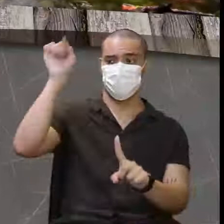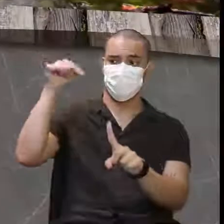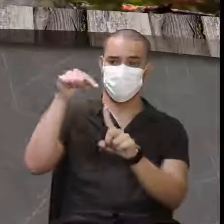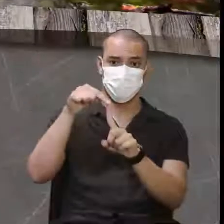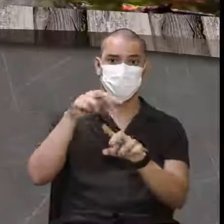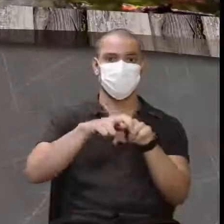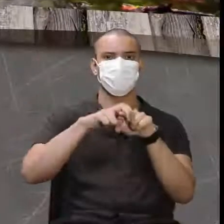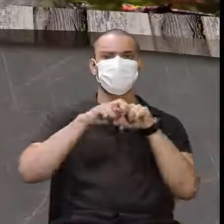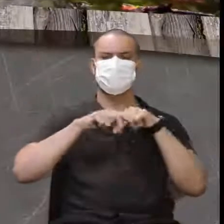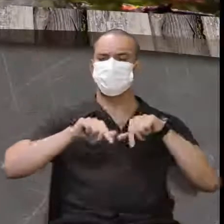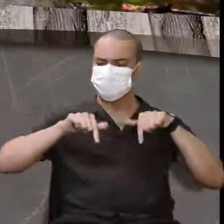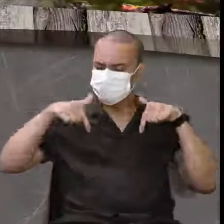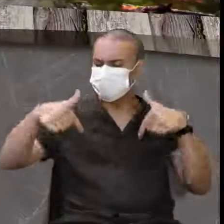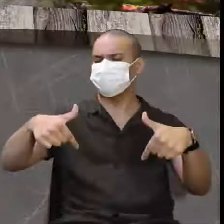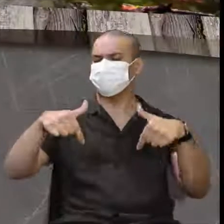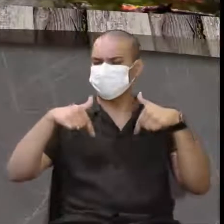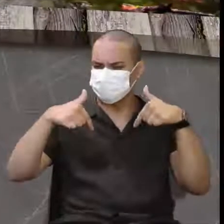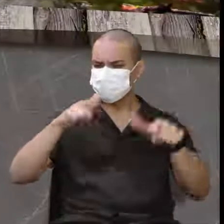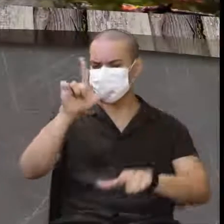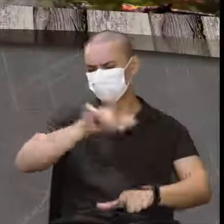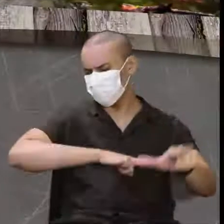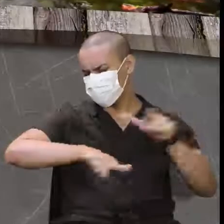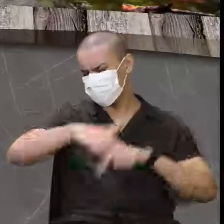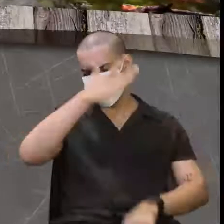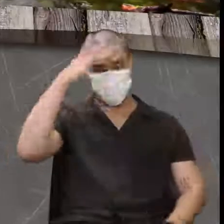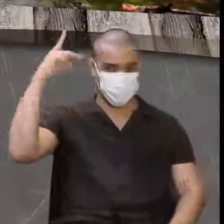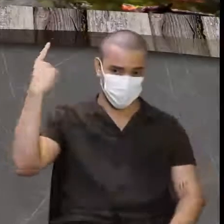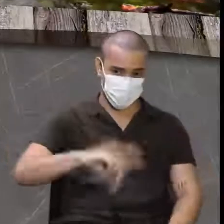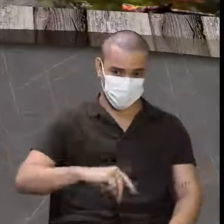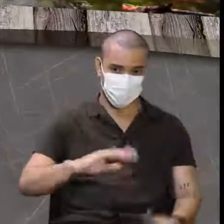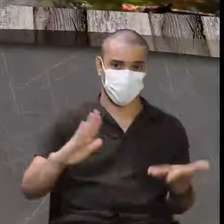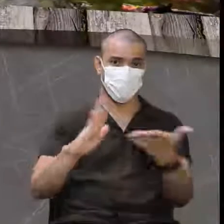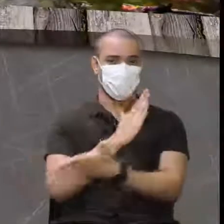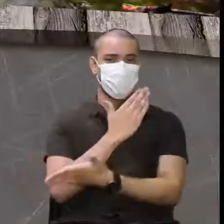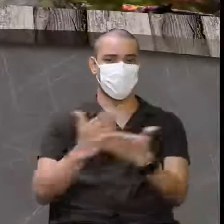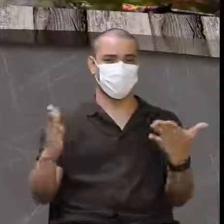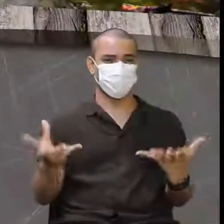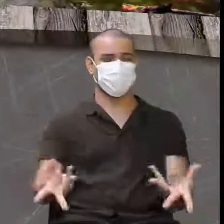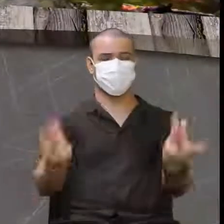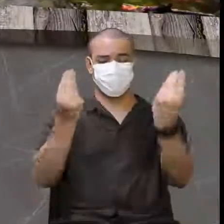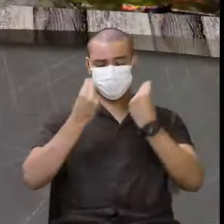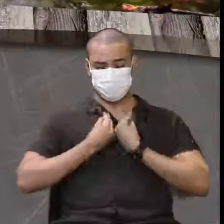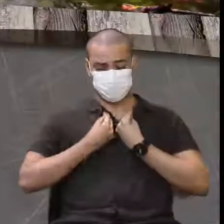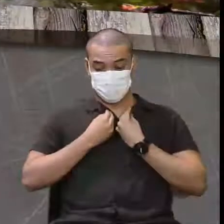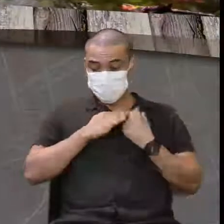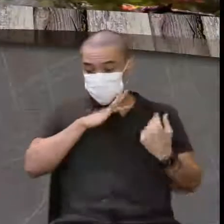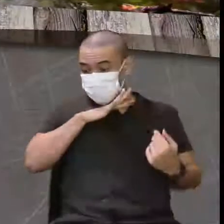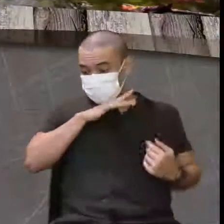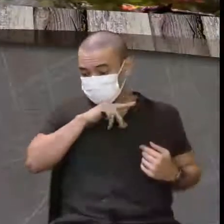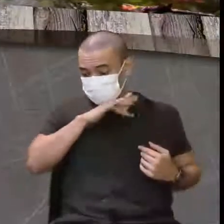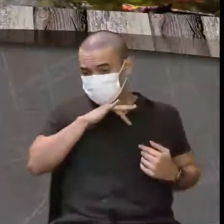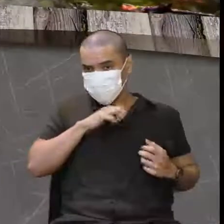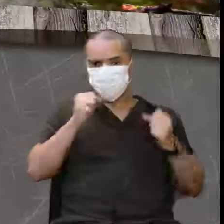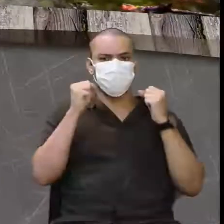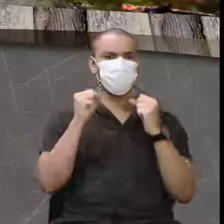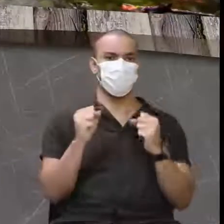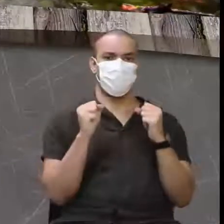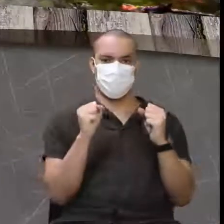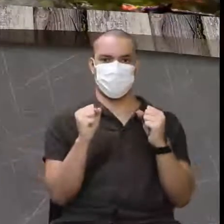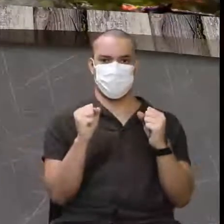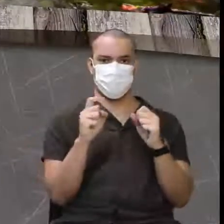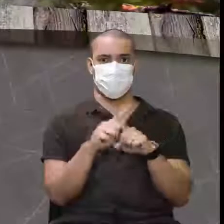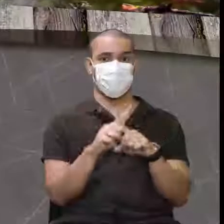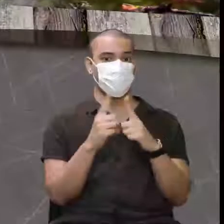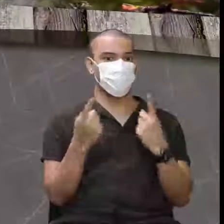perseverou. Deu trabalho? Deu. Algumas vezes pode ter dado... Deu ruim, né? Pode ter dado ruim para ele. Mas